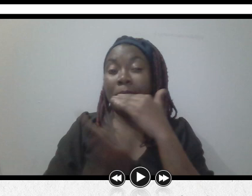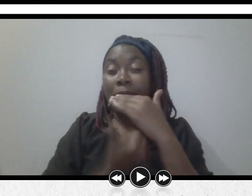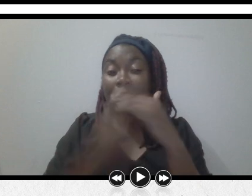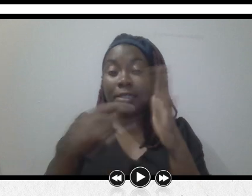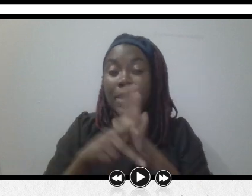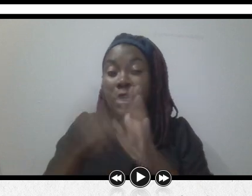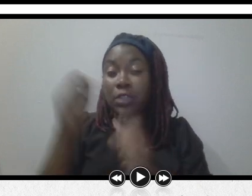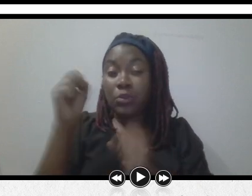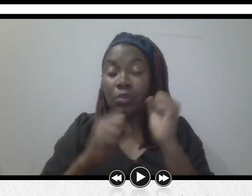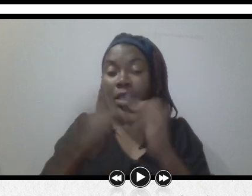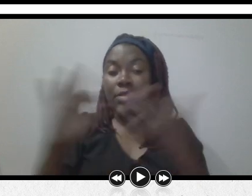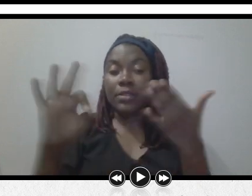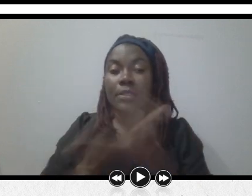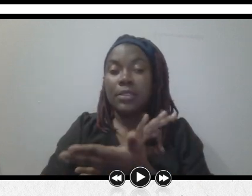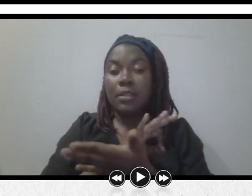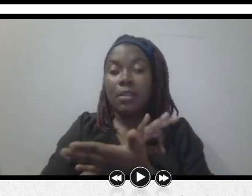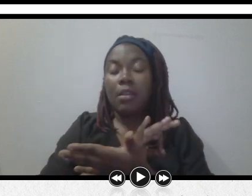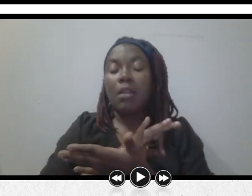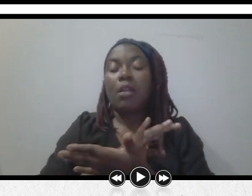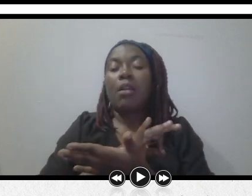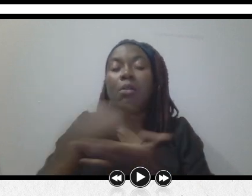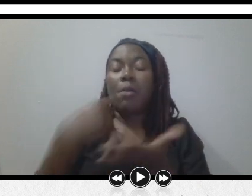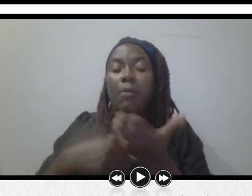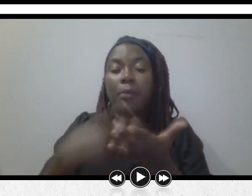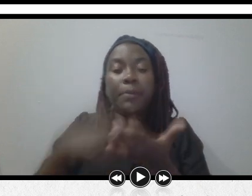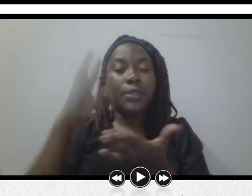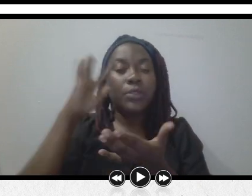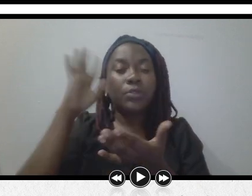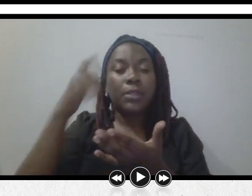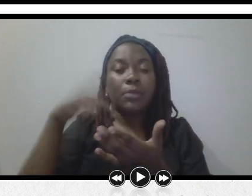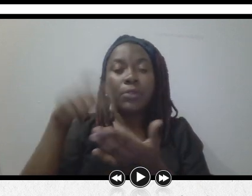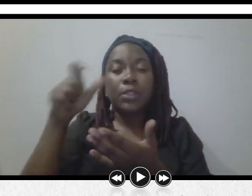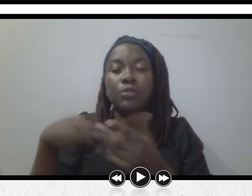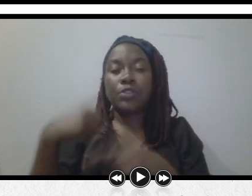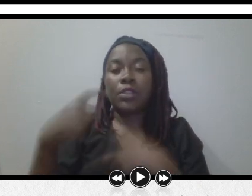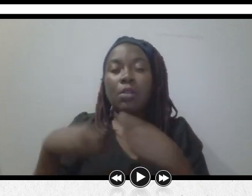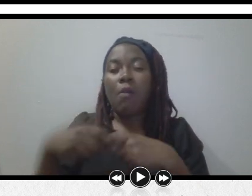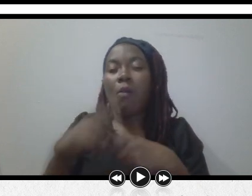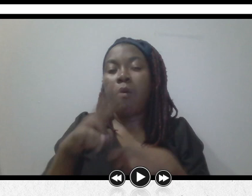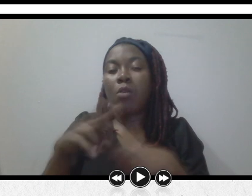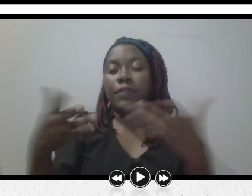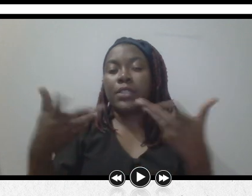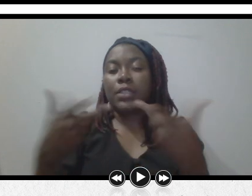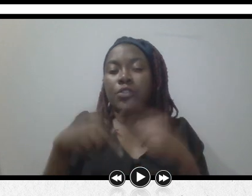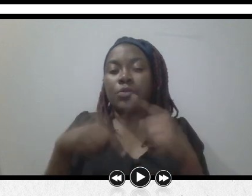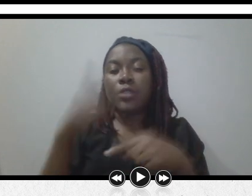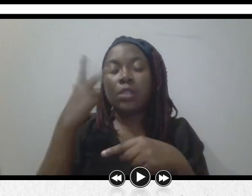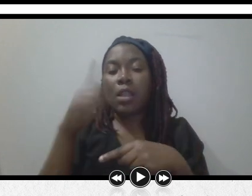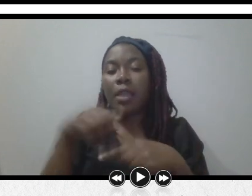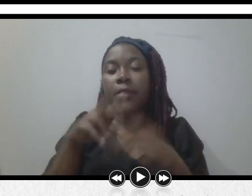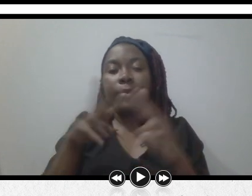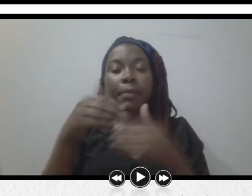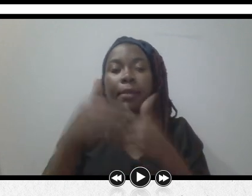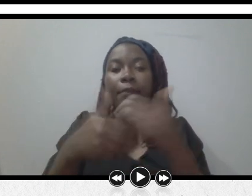isso que a CNI, junto aos empresários da indústria, assume um compromisso de repensar modelos de negócio. O uso